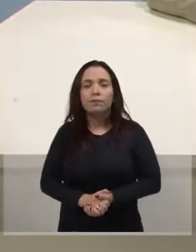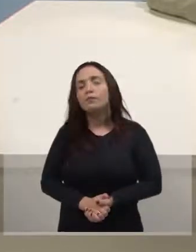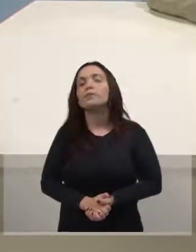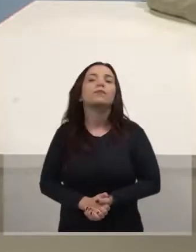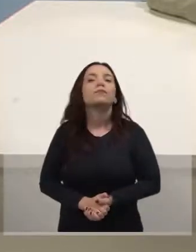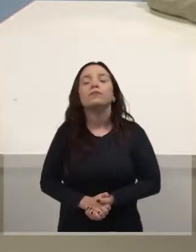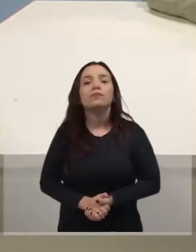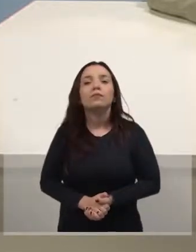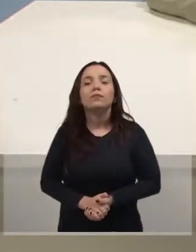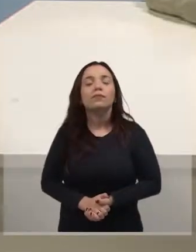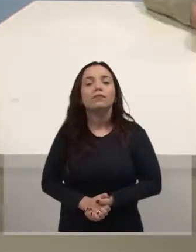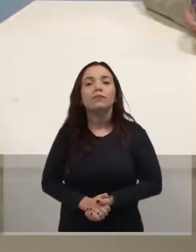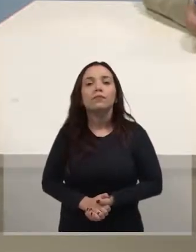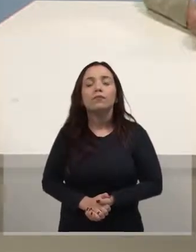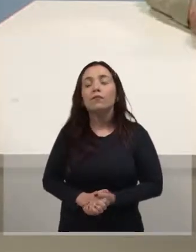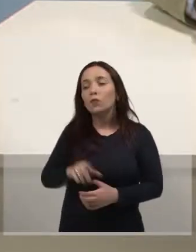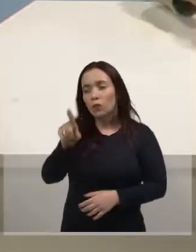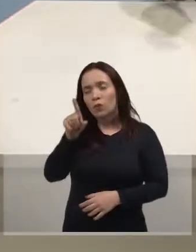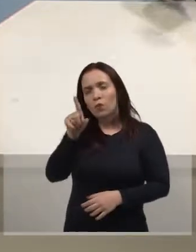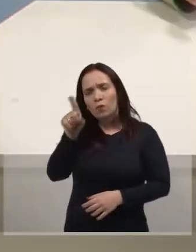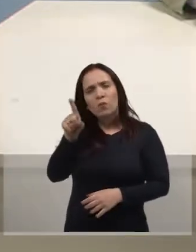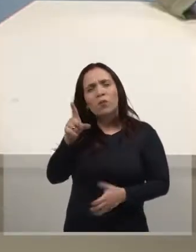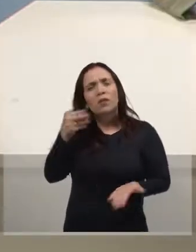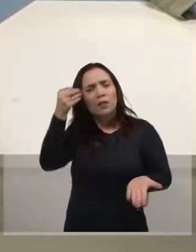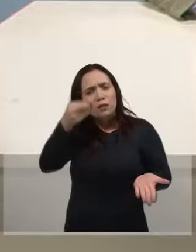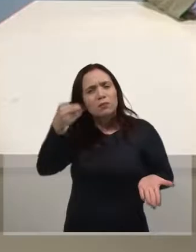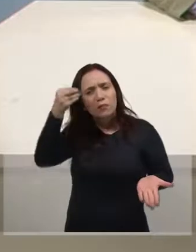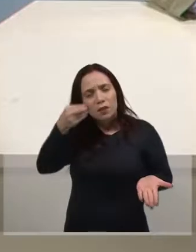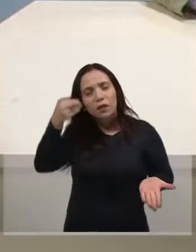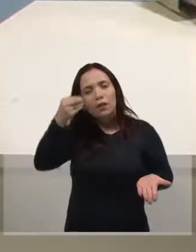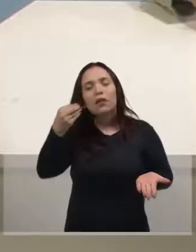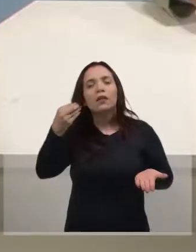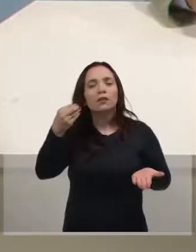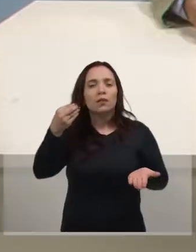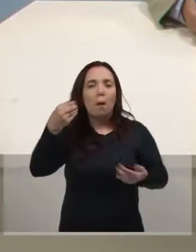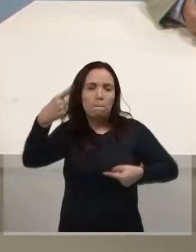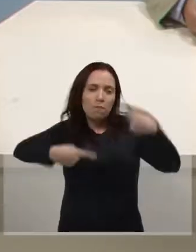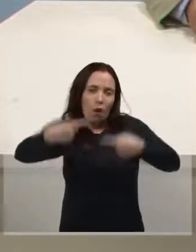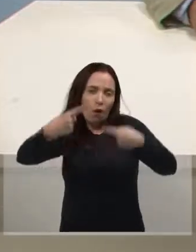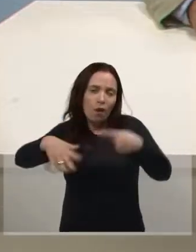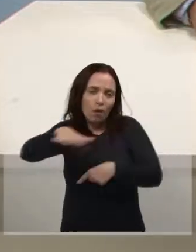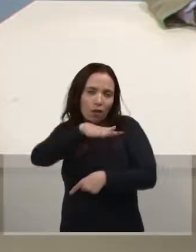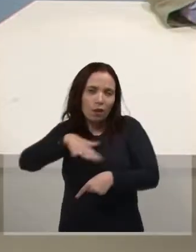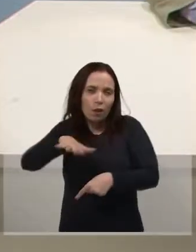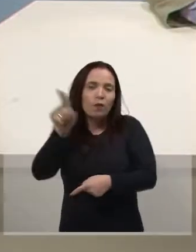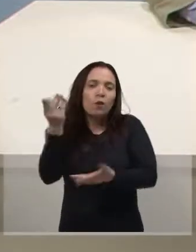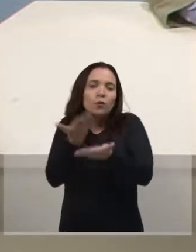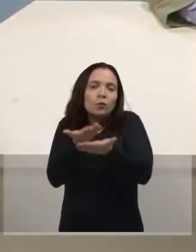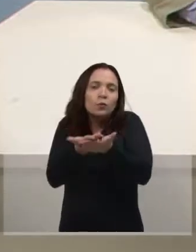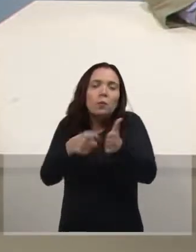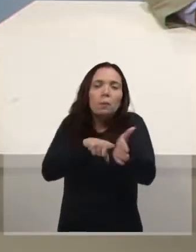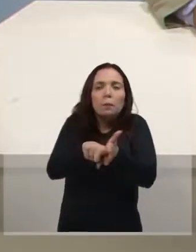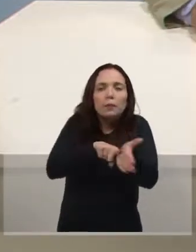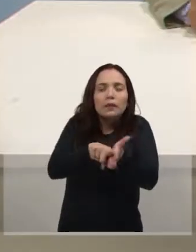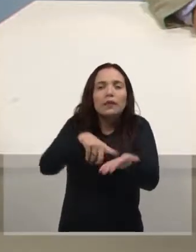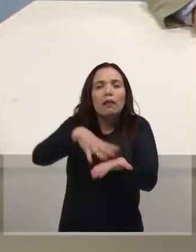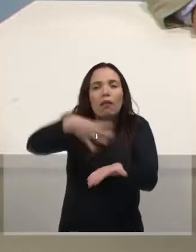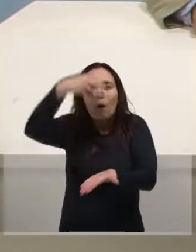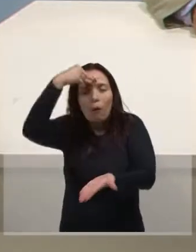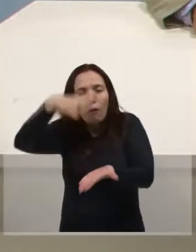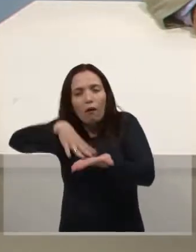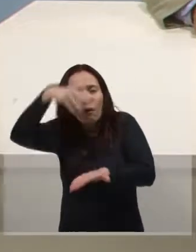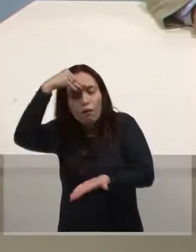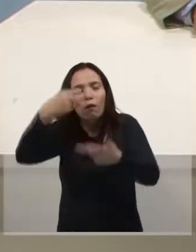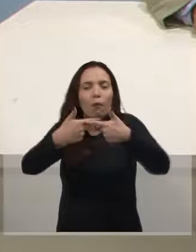depende do Congresso. Você que é um estudioso do tema Questão da das ciência armas, política, por exemplo, é né? um estudioso da teoria do